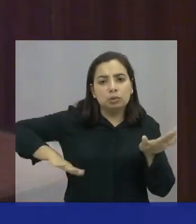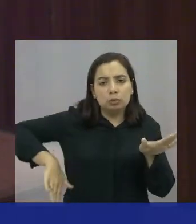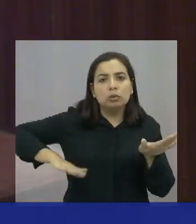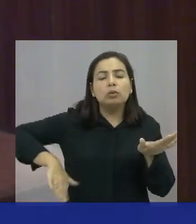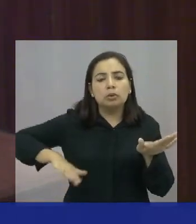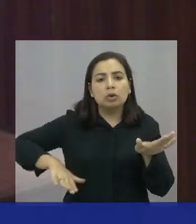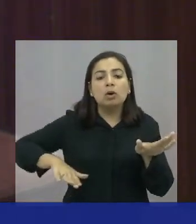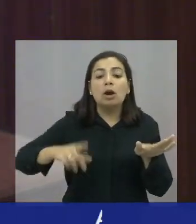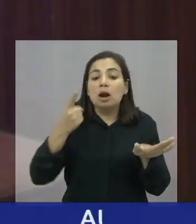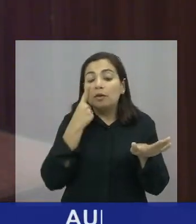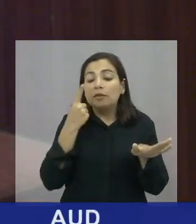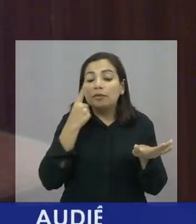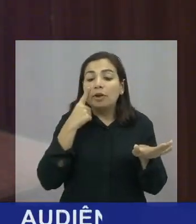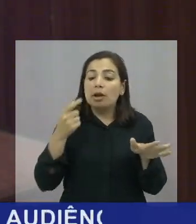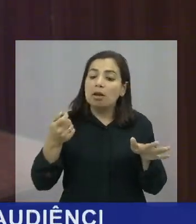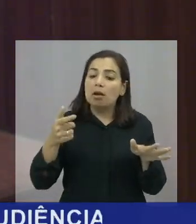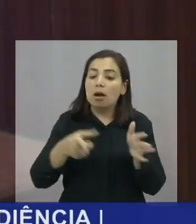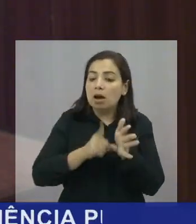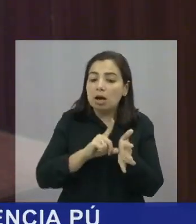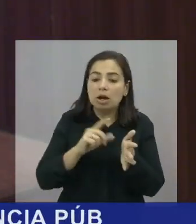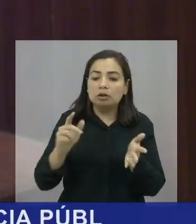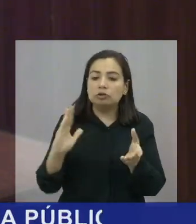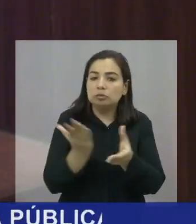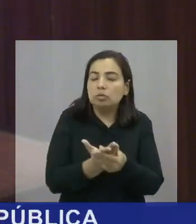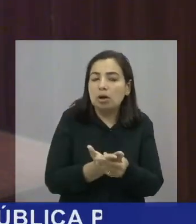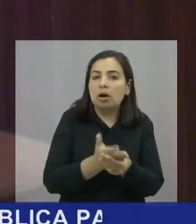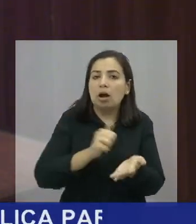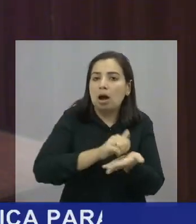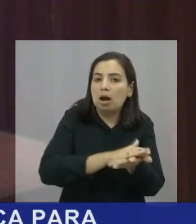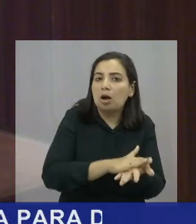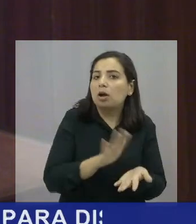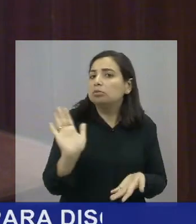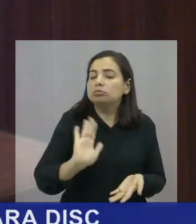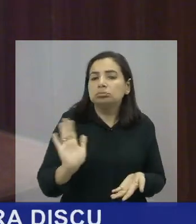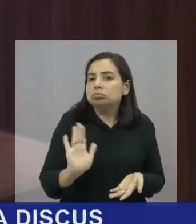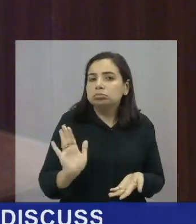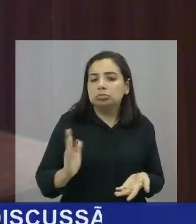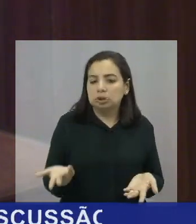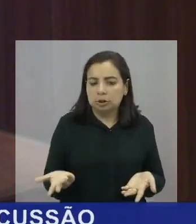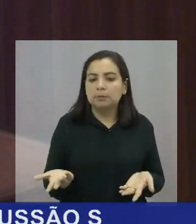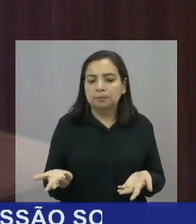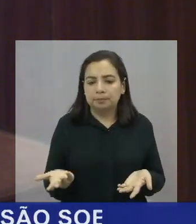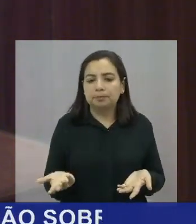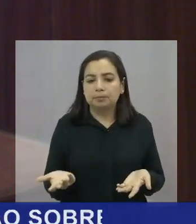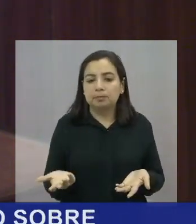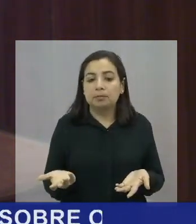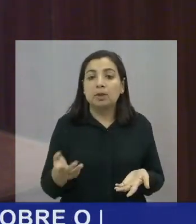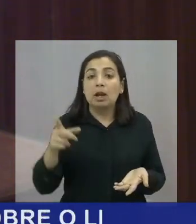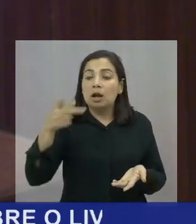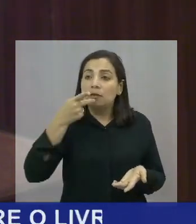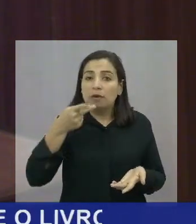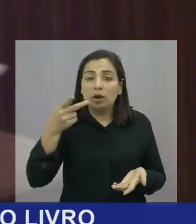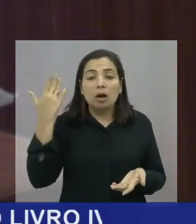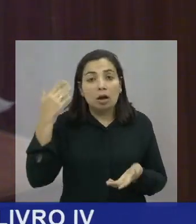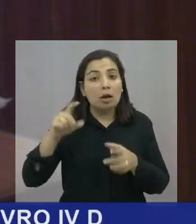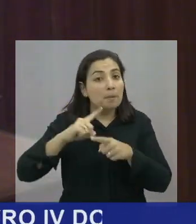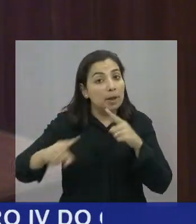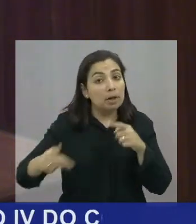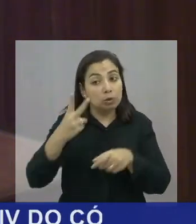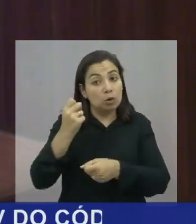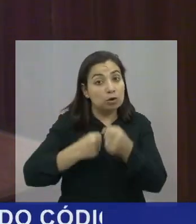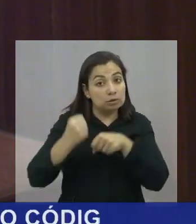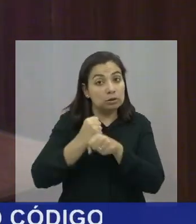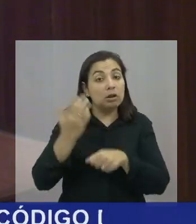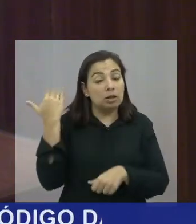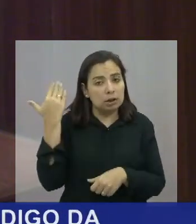necessariamente termos que autuar em relação a resíduos sólidos. Nos foi permitido. Isso há 2 anos atrás.